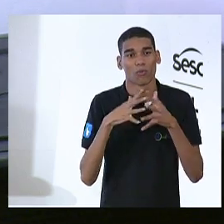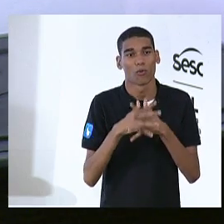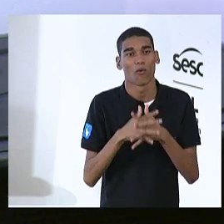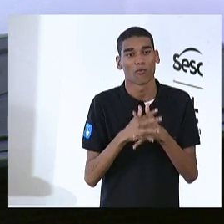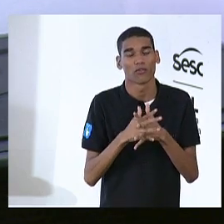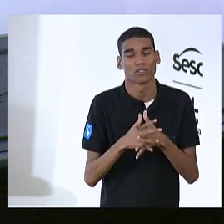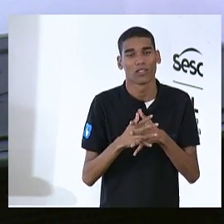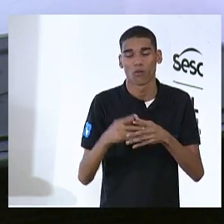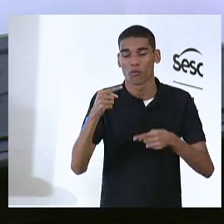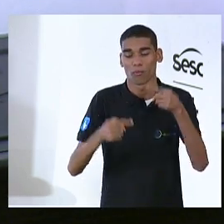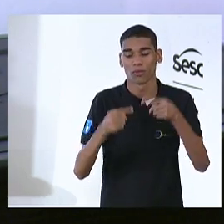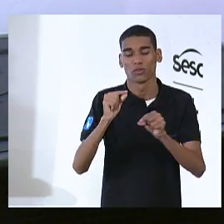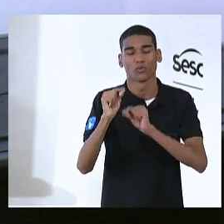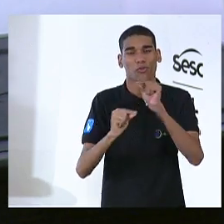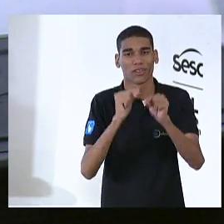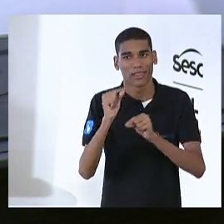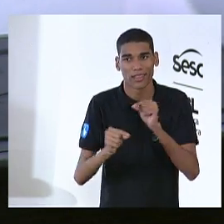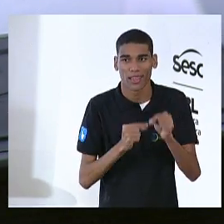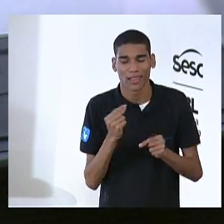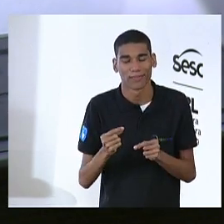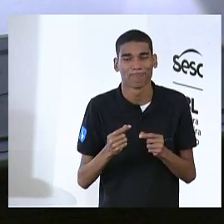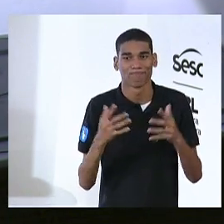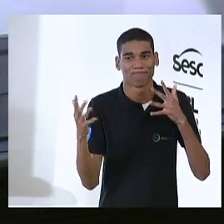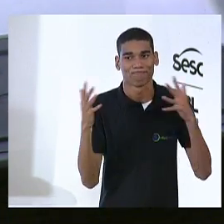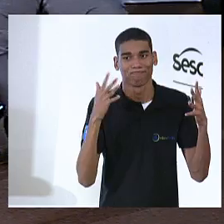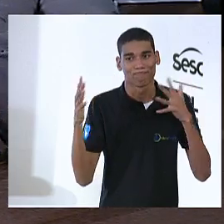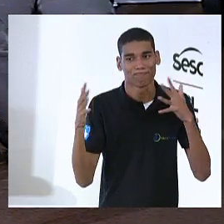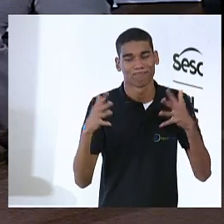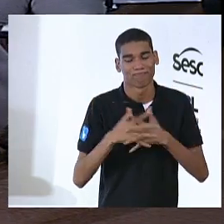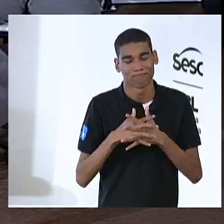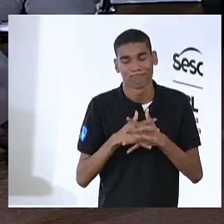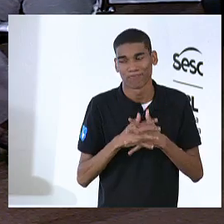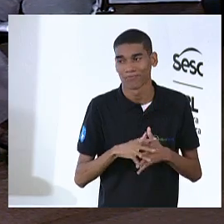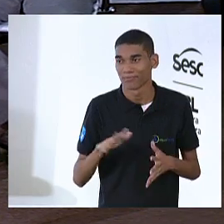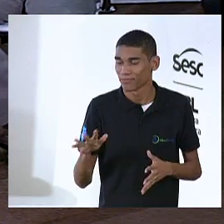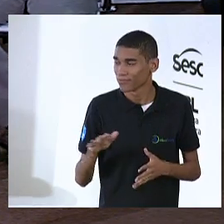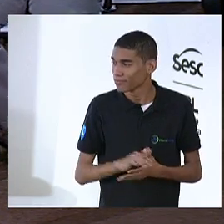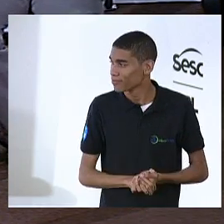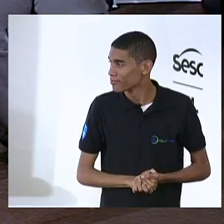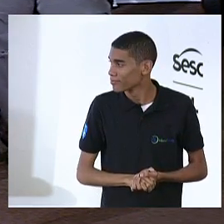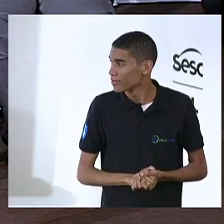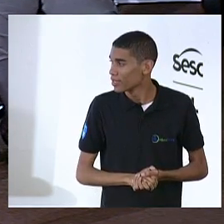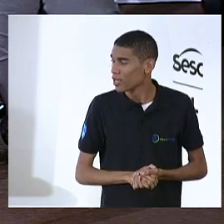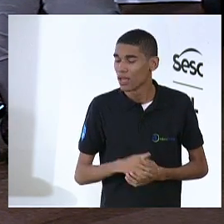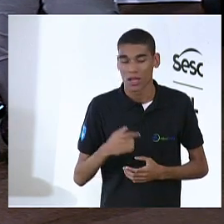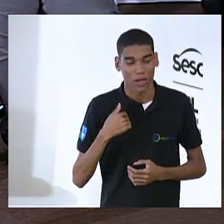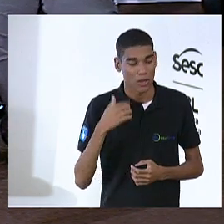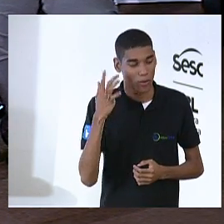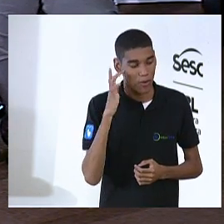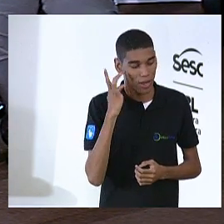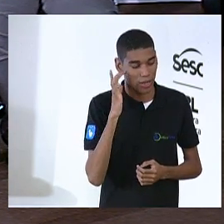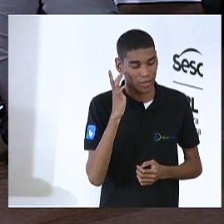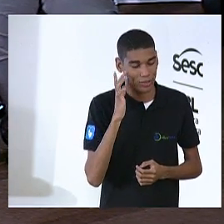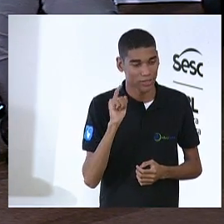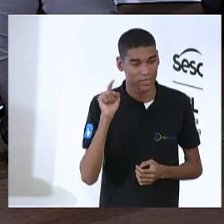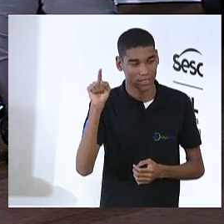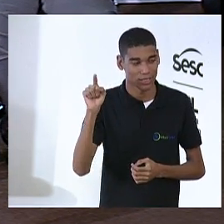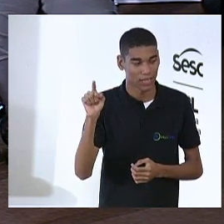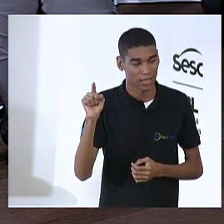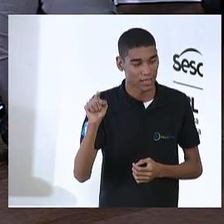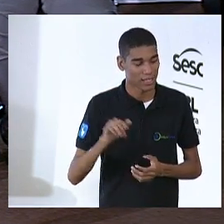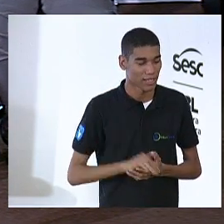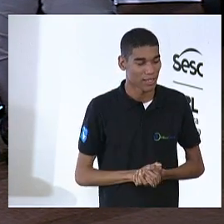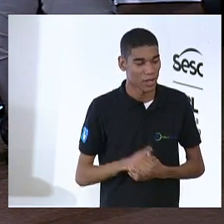que é o político, do que é a política. Acho que ali não tinha a dimensão institucional,